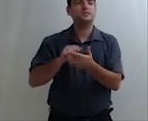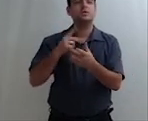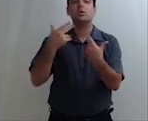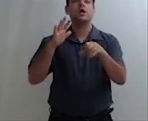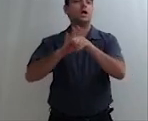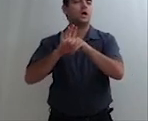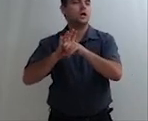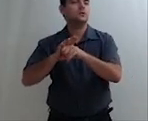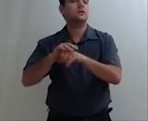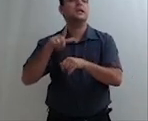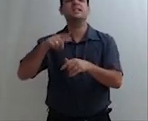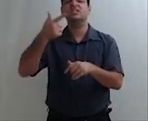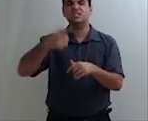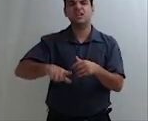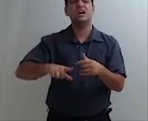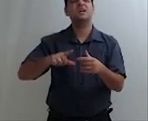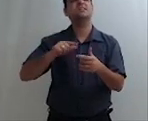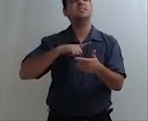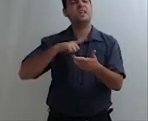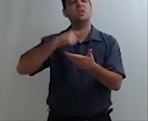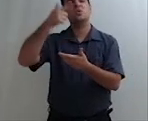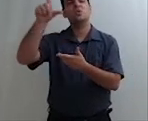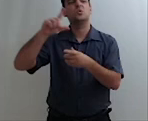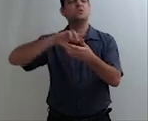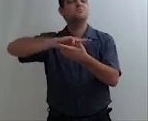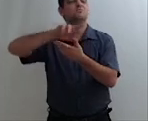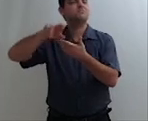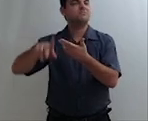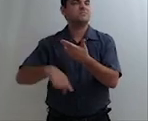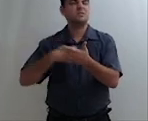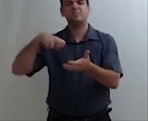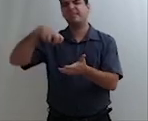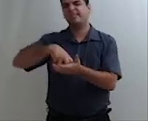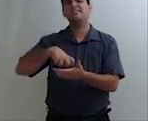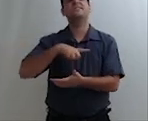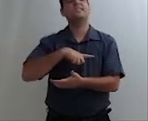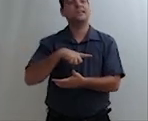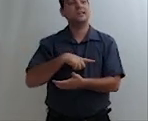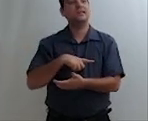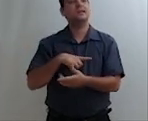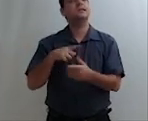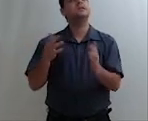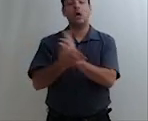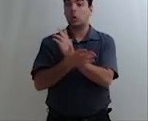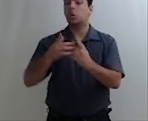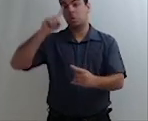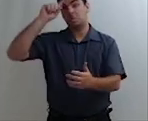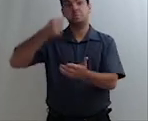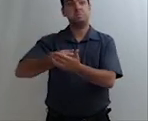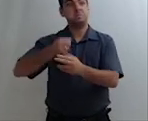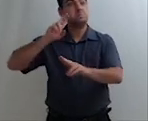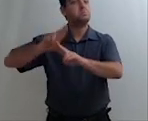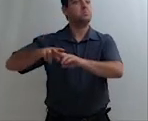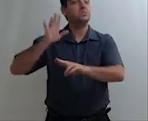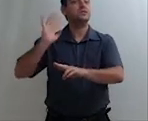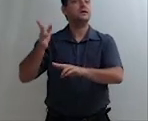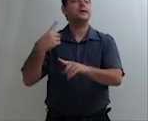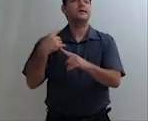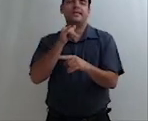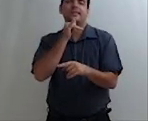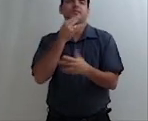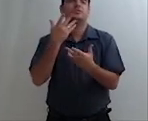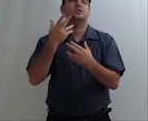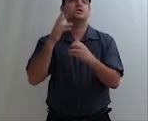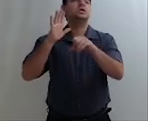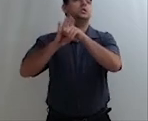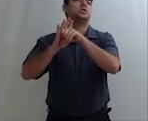reincidente na prática de crimes possuindo várias AES penais inclusive com condenações por crimes né Do